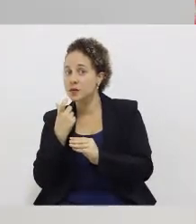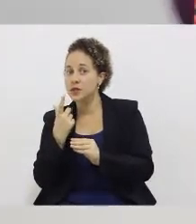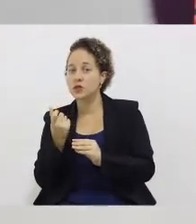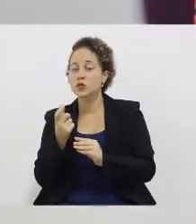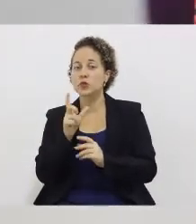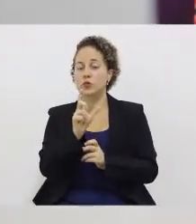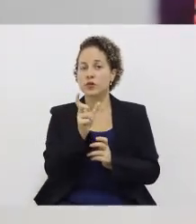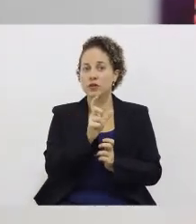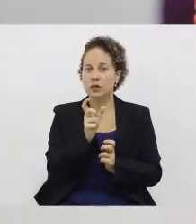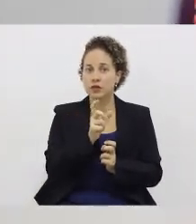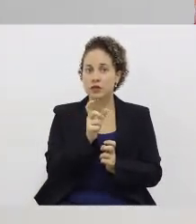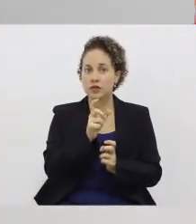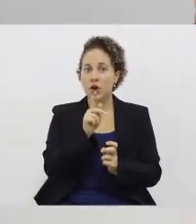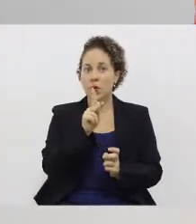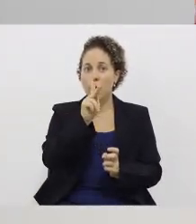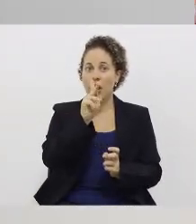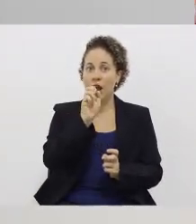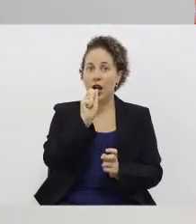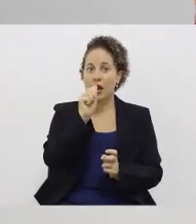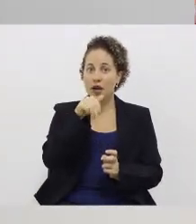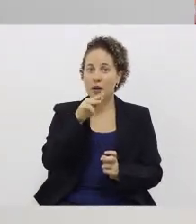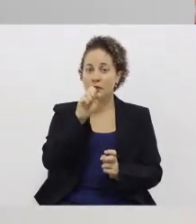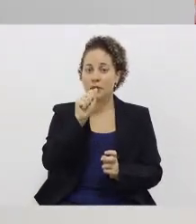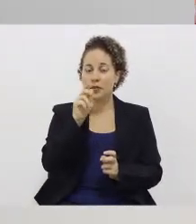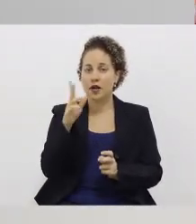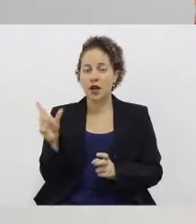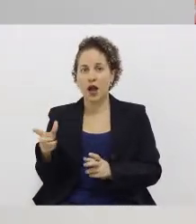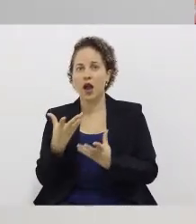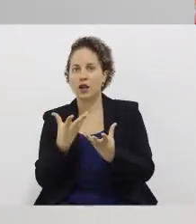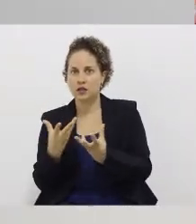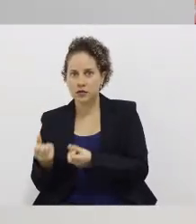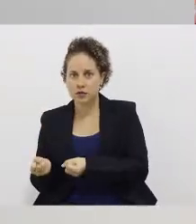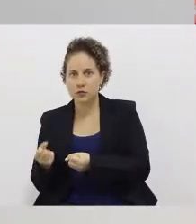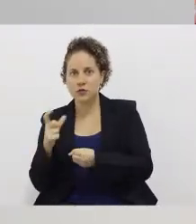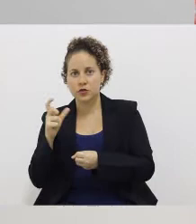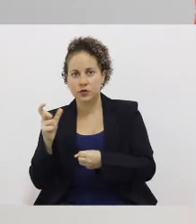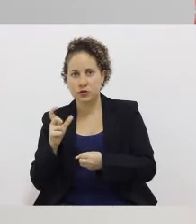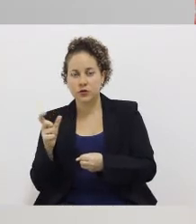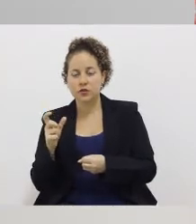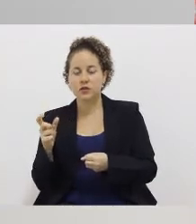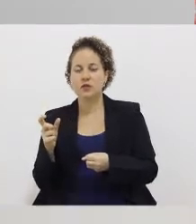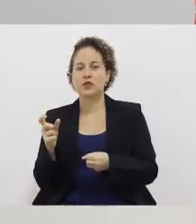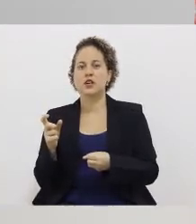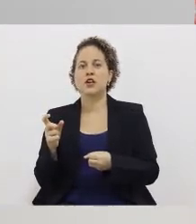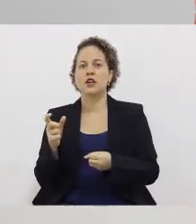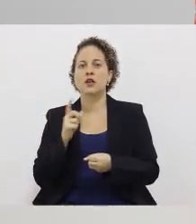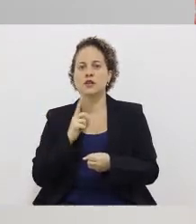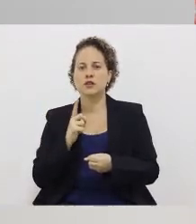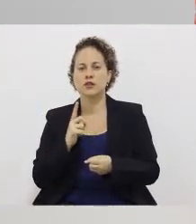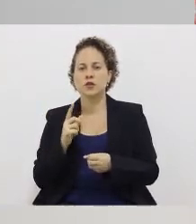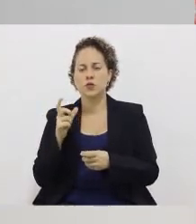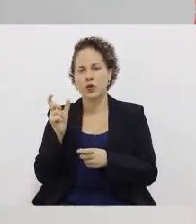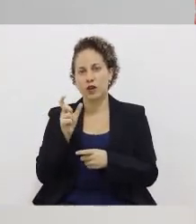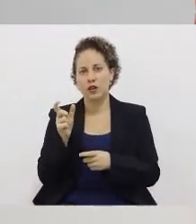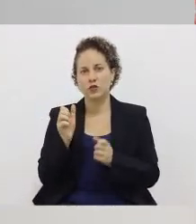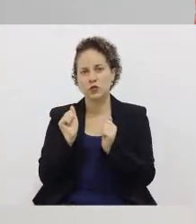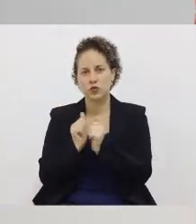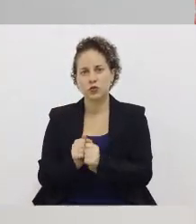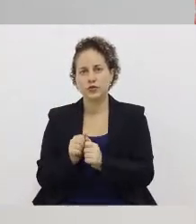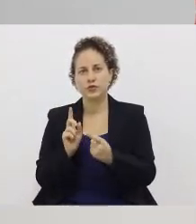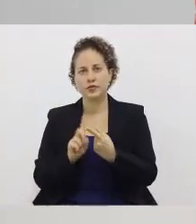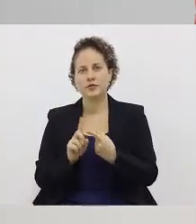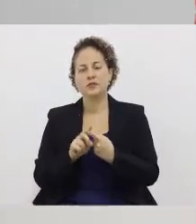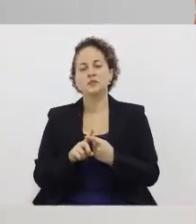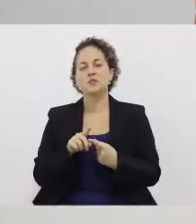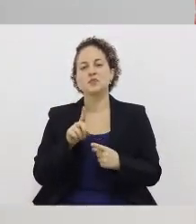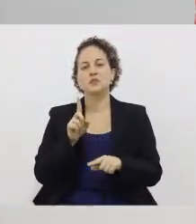o cartão Kanban. Então, o operador vermelho recebeu o produto, que é o cubo mágico, com o cartão anexado. Quando